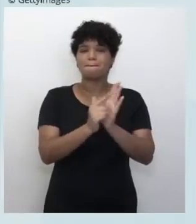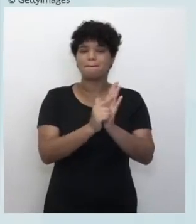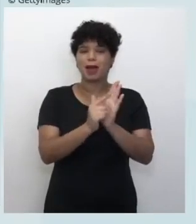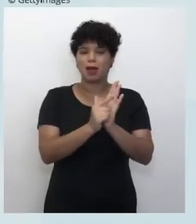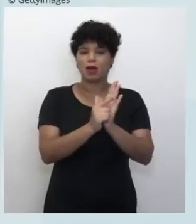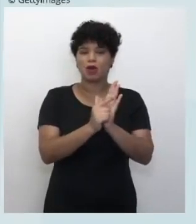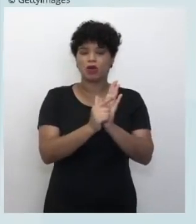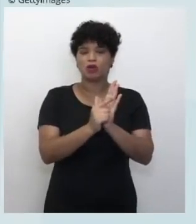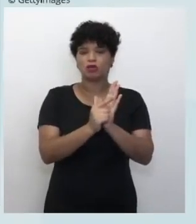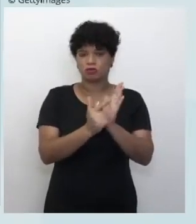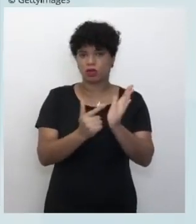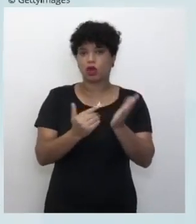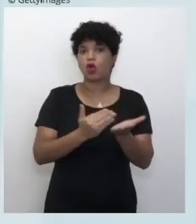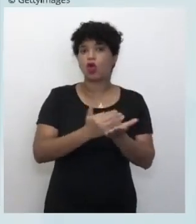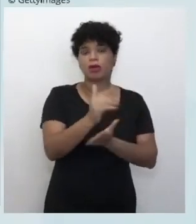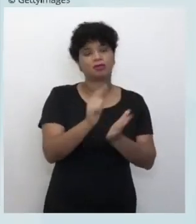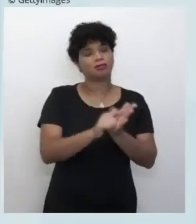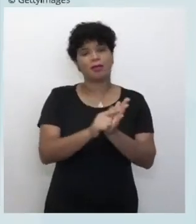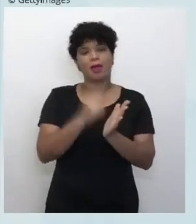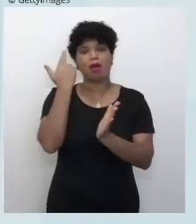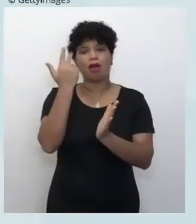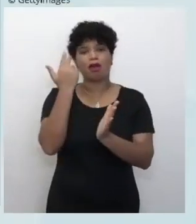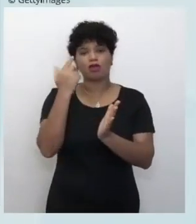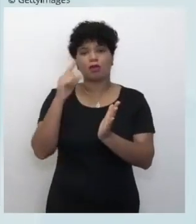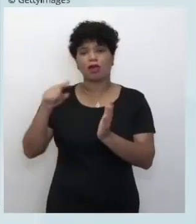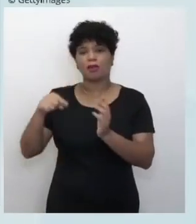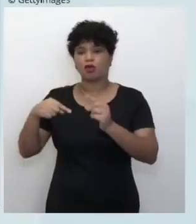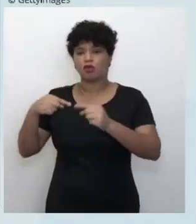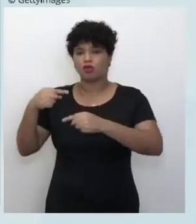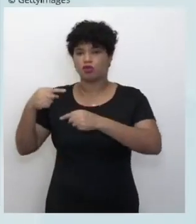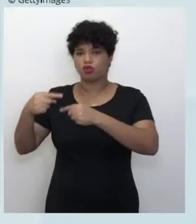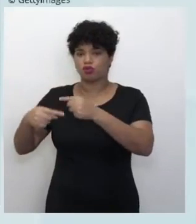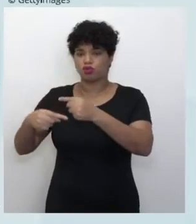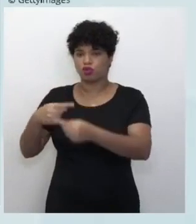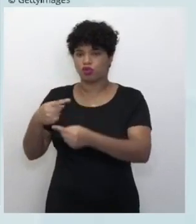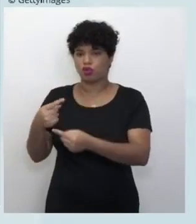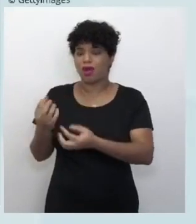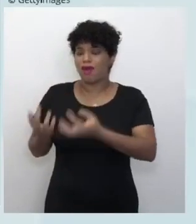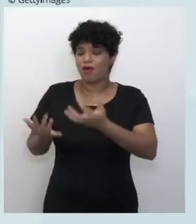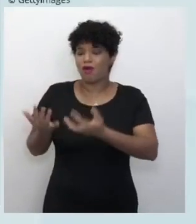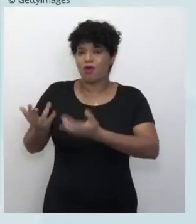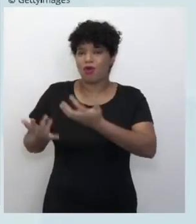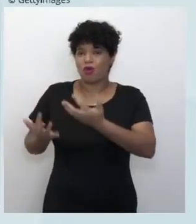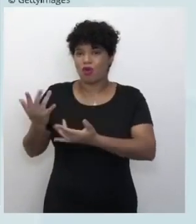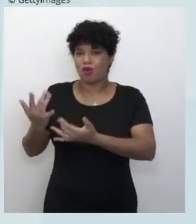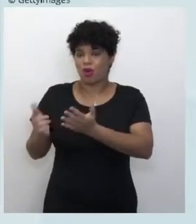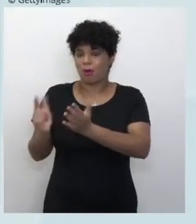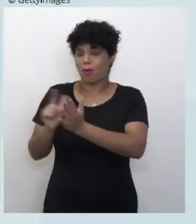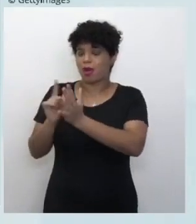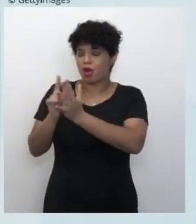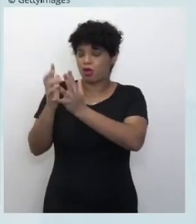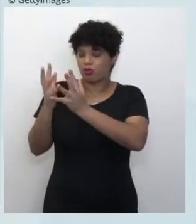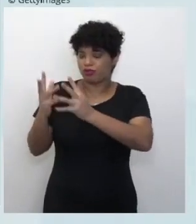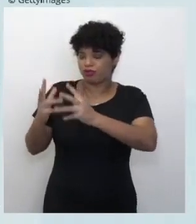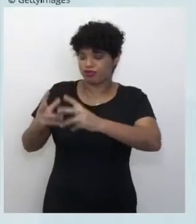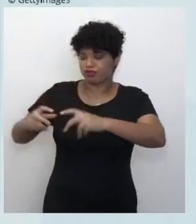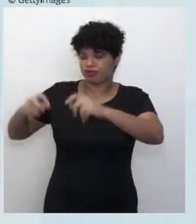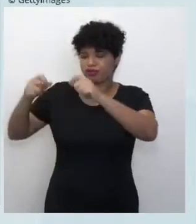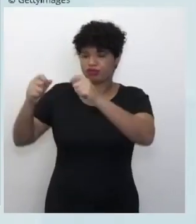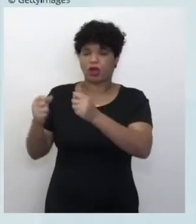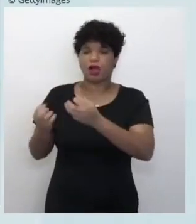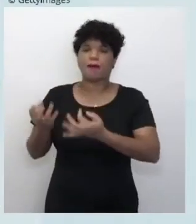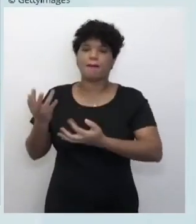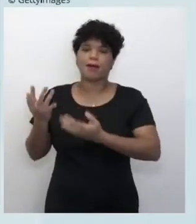as folhas, ok? E quando, né, o seu estado final ocorreu que está pegando fogo ali,